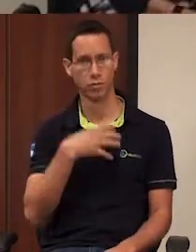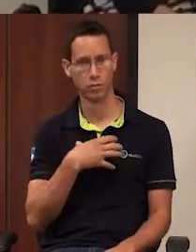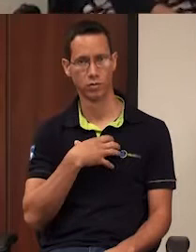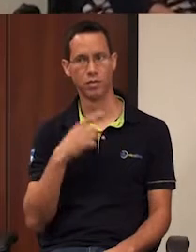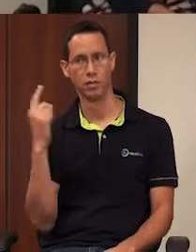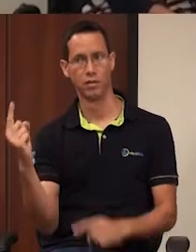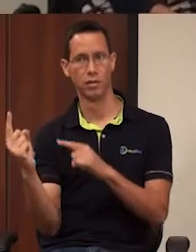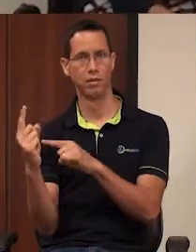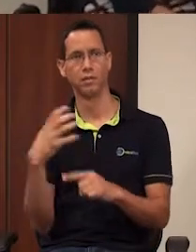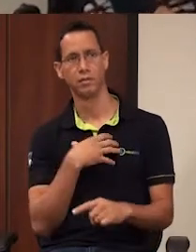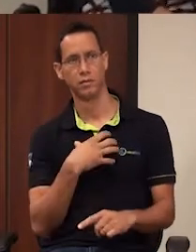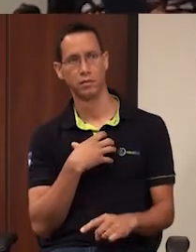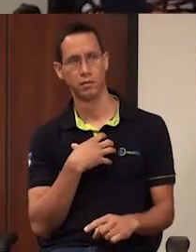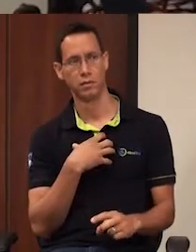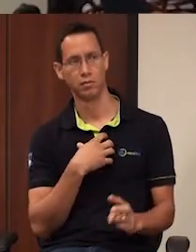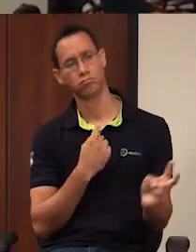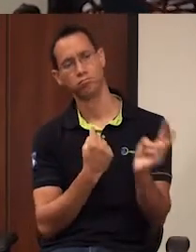situação, né, que ela está sendo